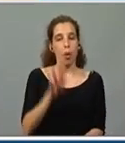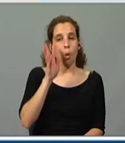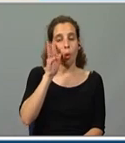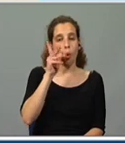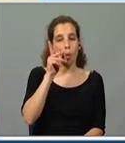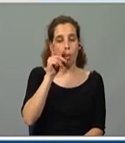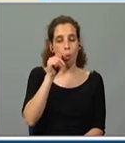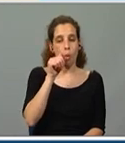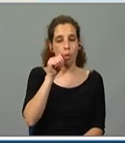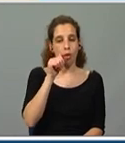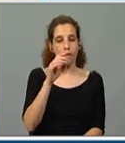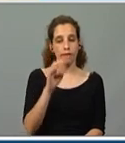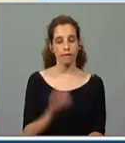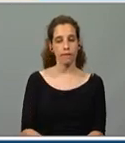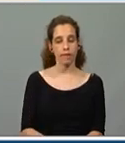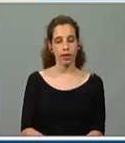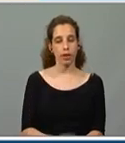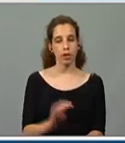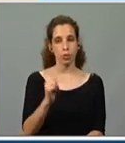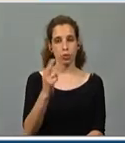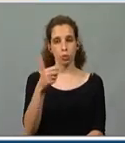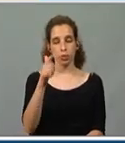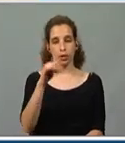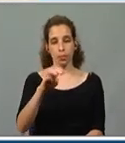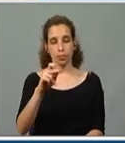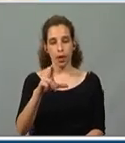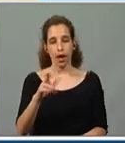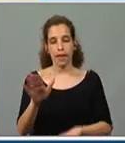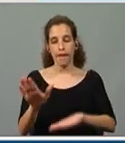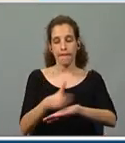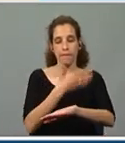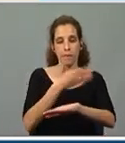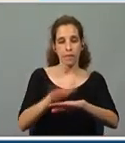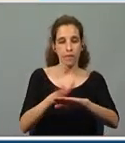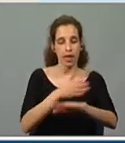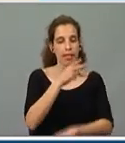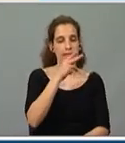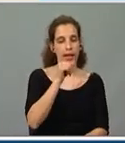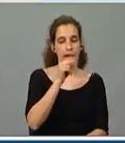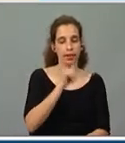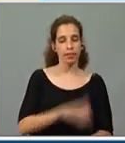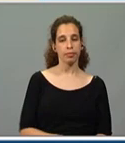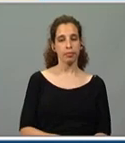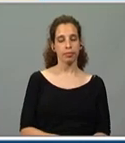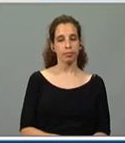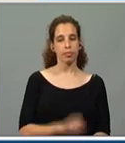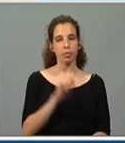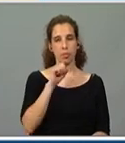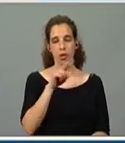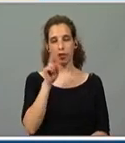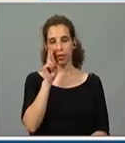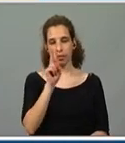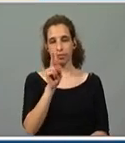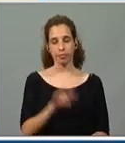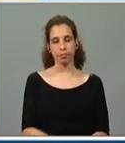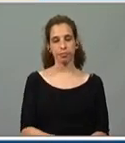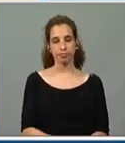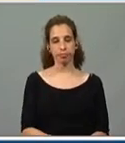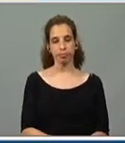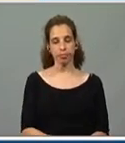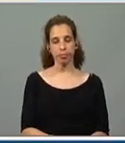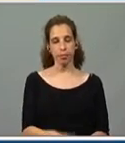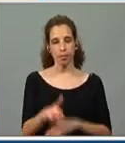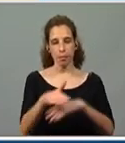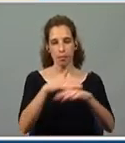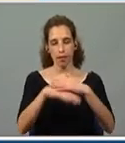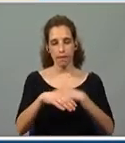vai sublimar e vai se separar da areia. Já podem observar a